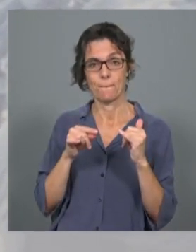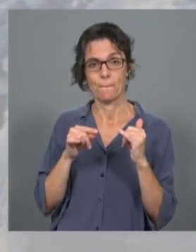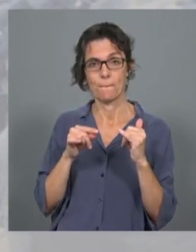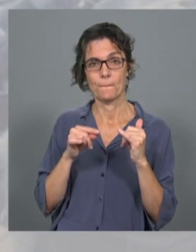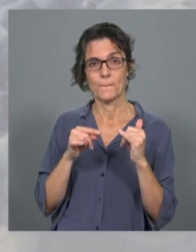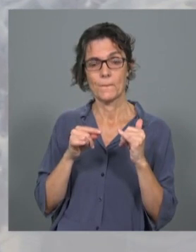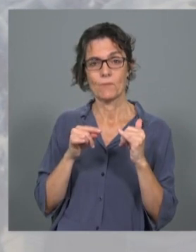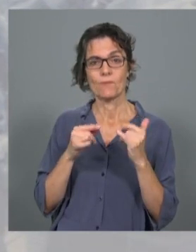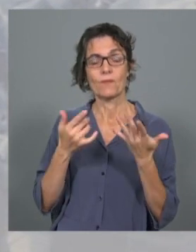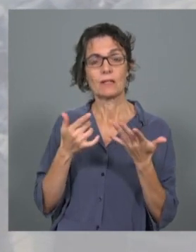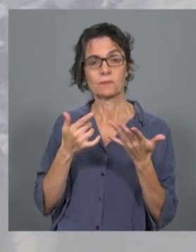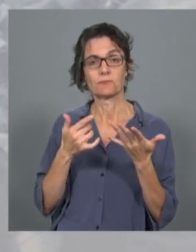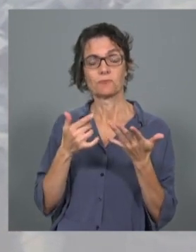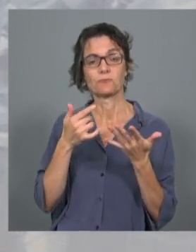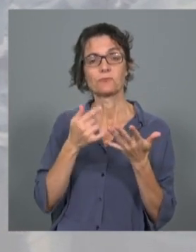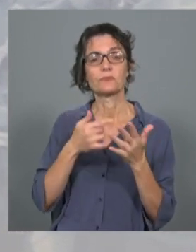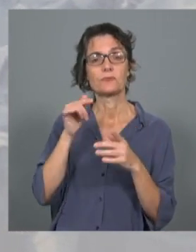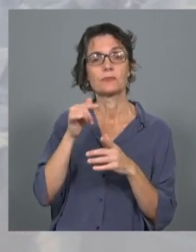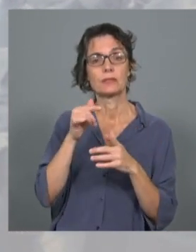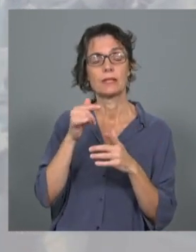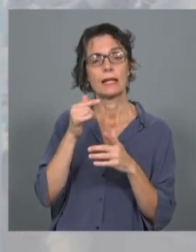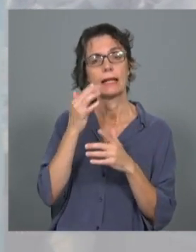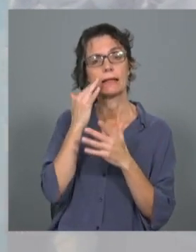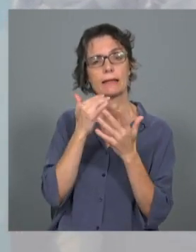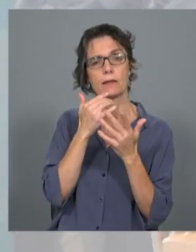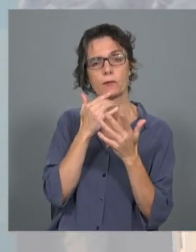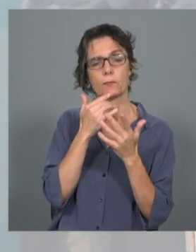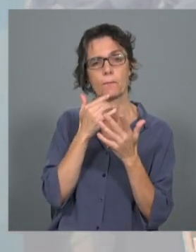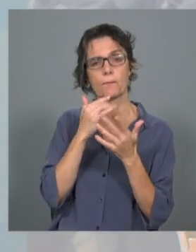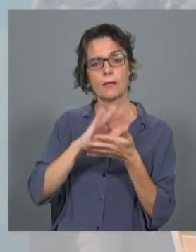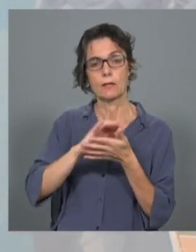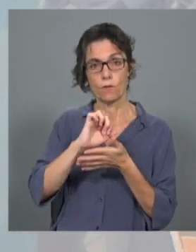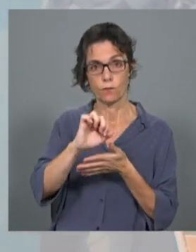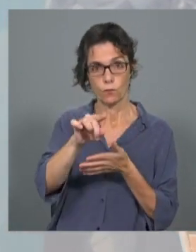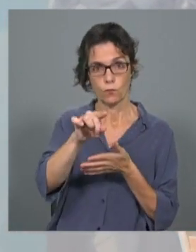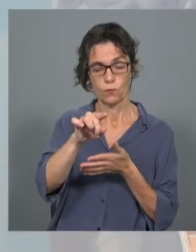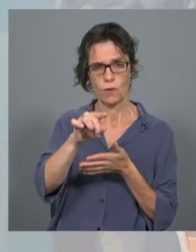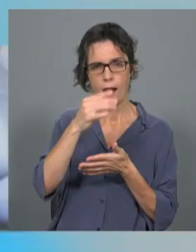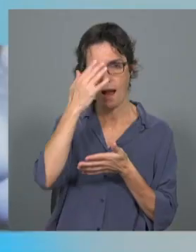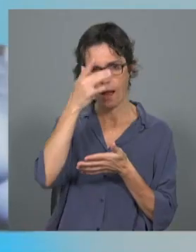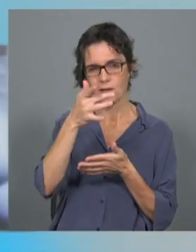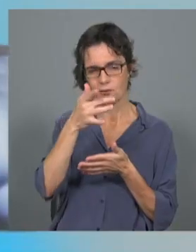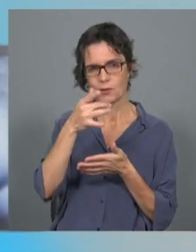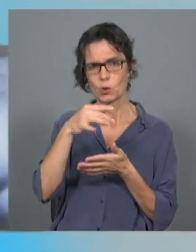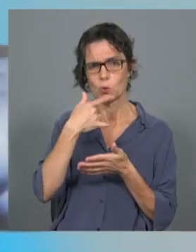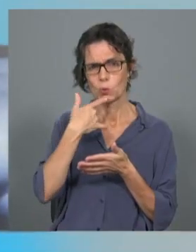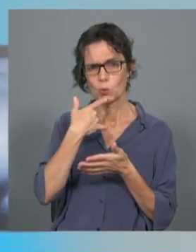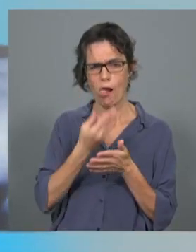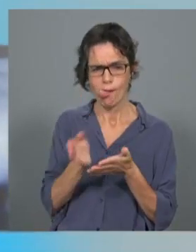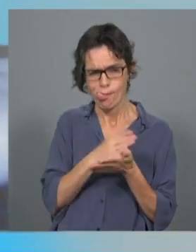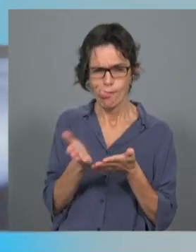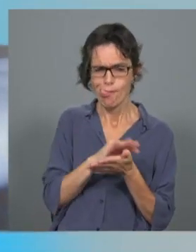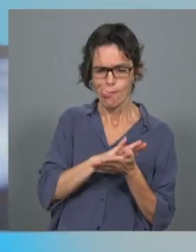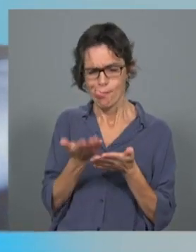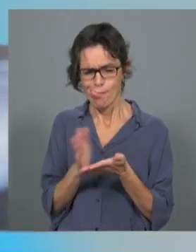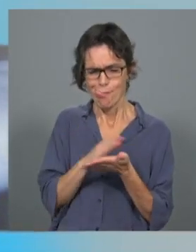folheando as páginas dos livros, mas olhando sobretudo para a sua edição, vejo que ela está desgastada pelo uso. Quer isso dizer que de